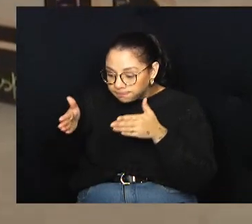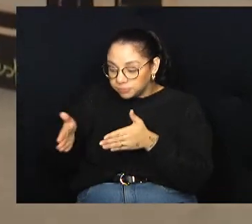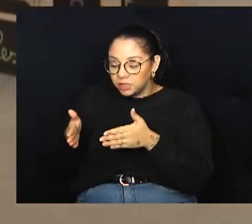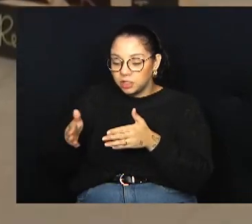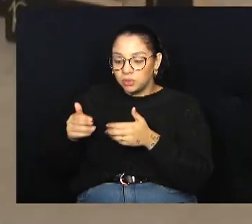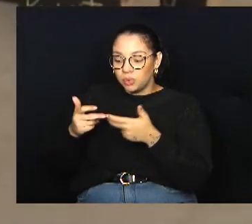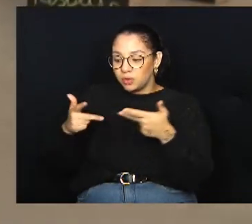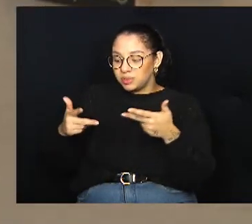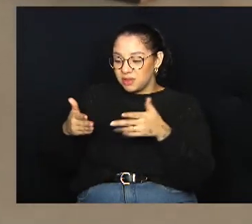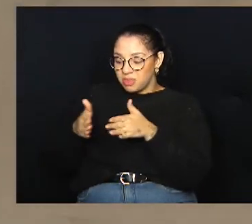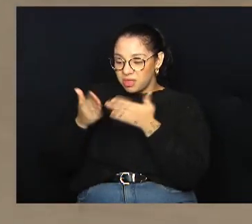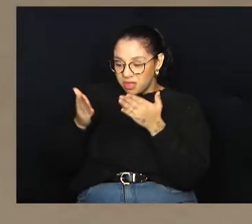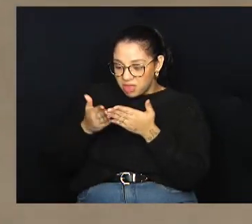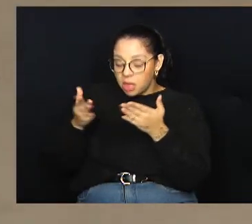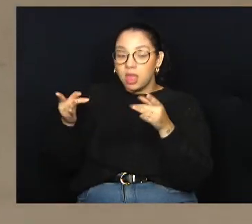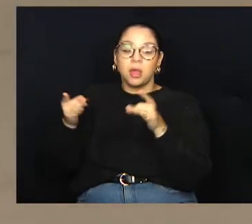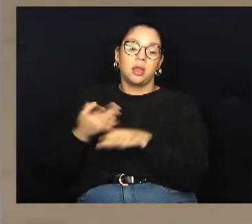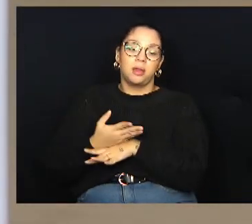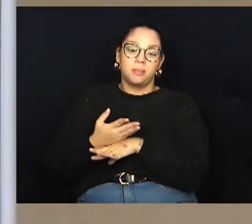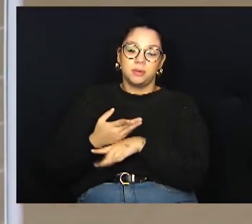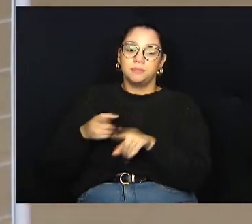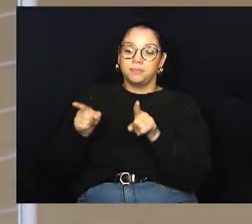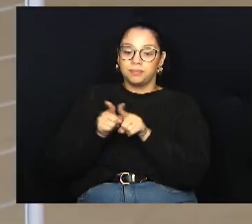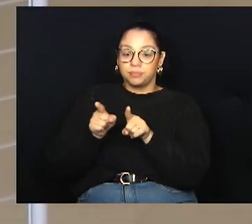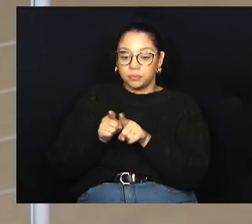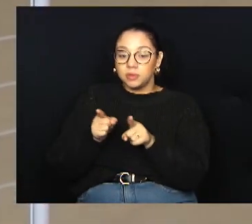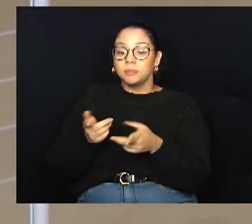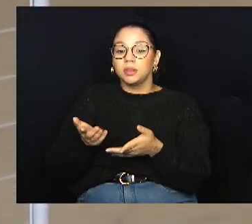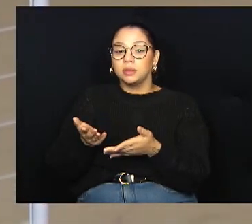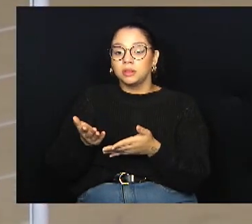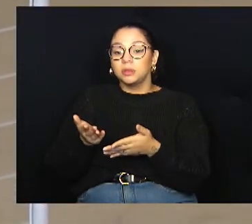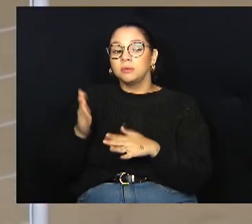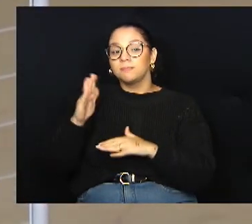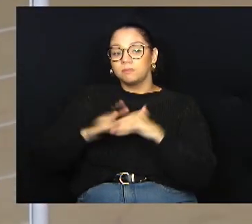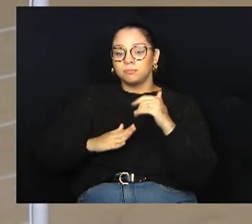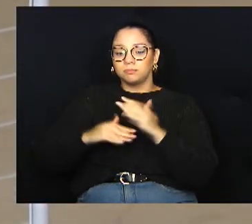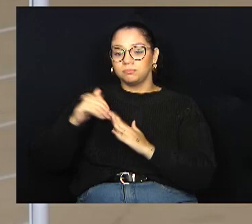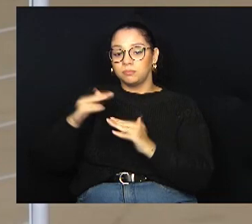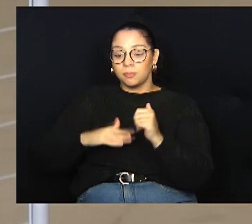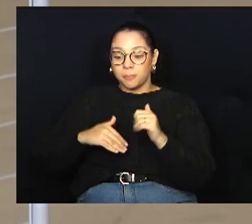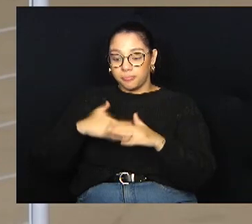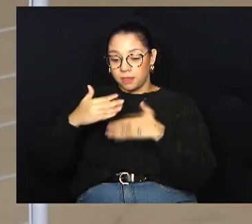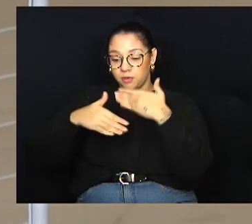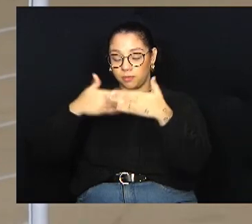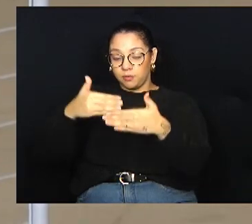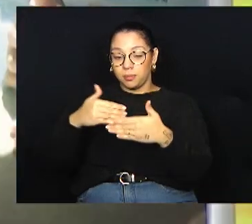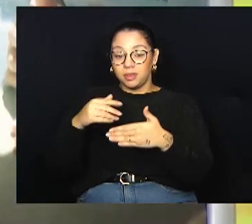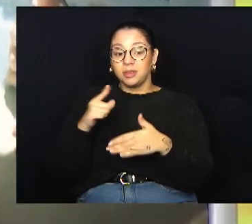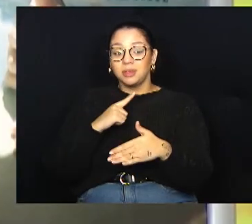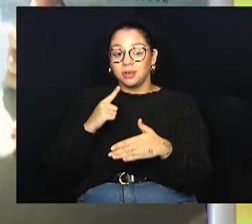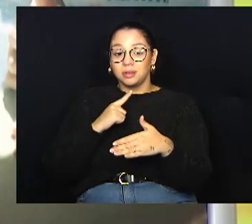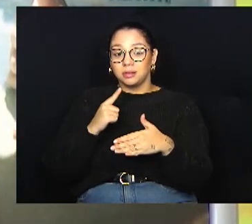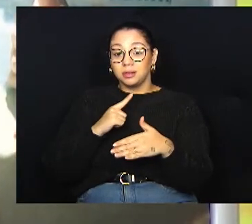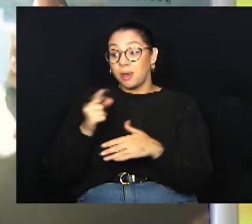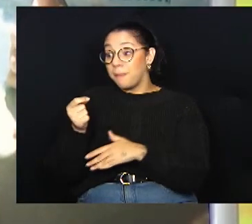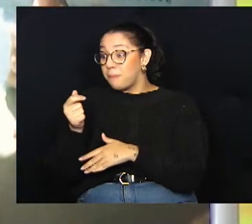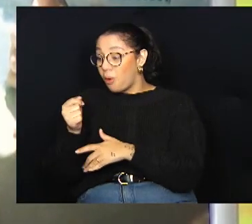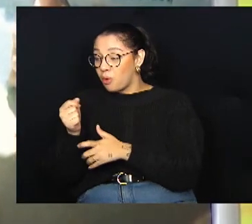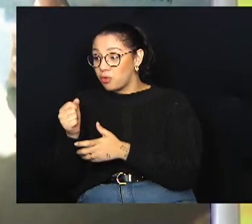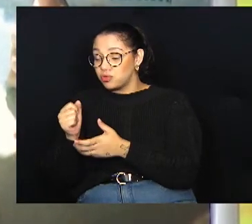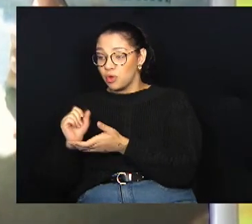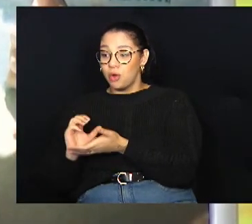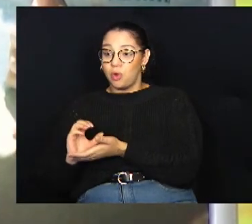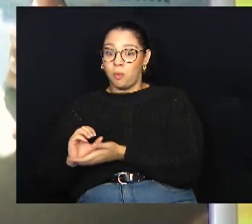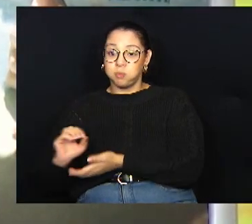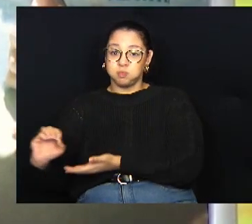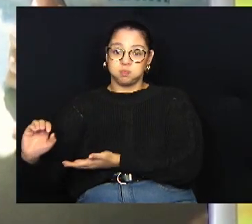pobreza, que a gente vai acabar com todo aquele hiato que a gente tem de desenvolvimento, onde tem poucos que têm muito e